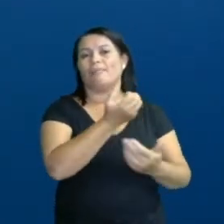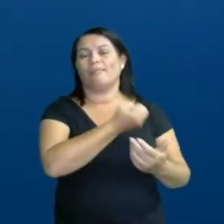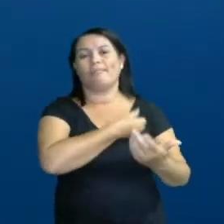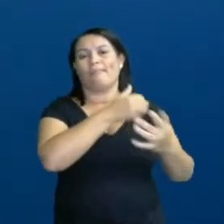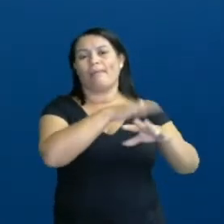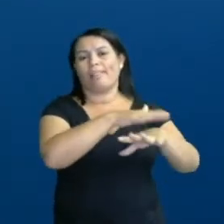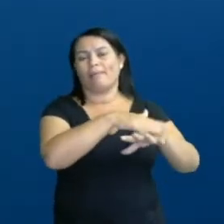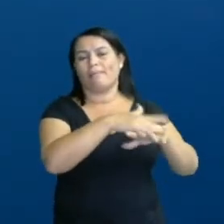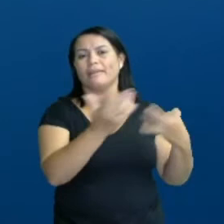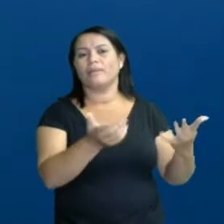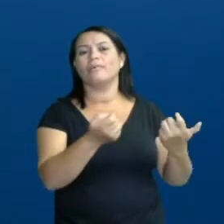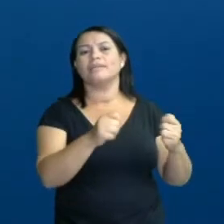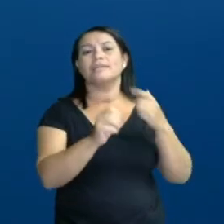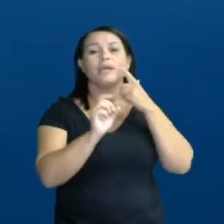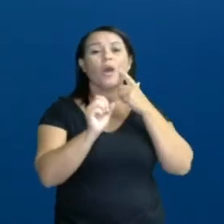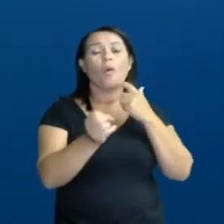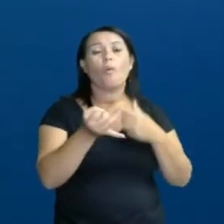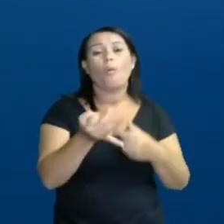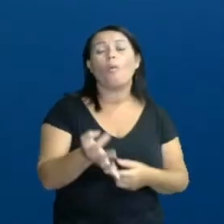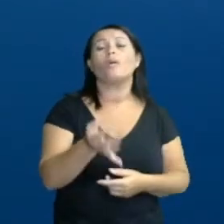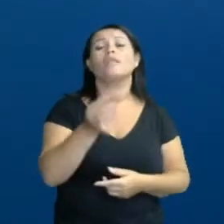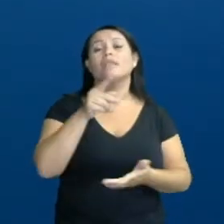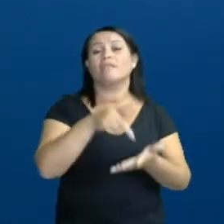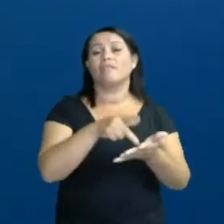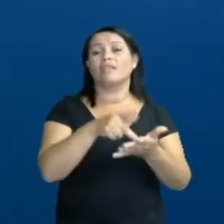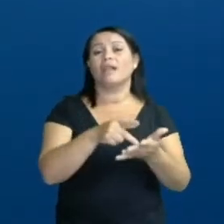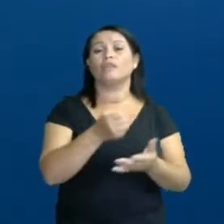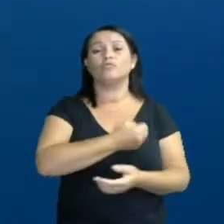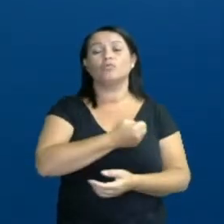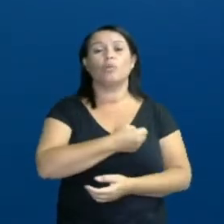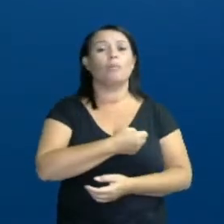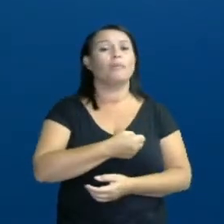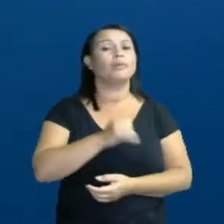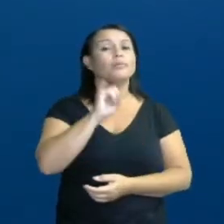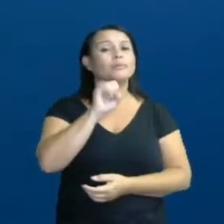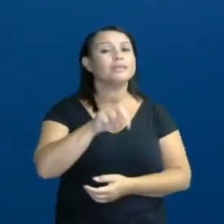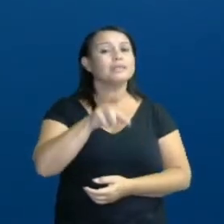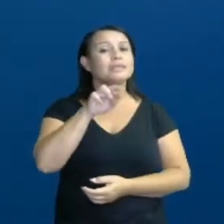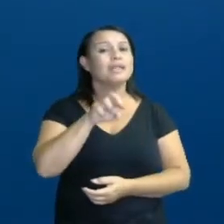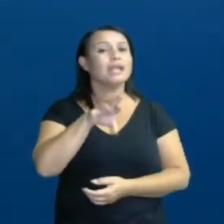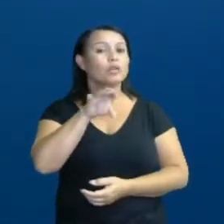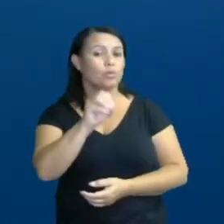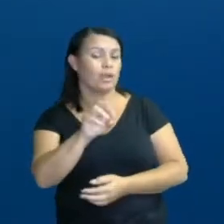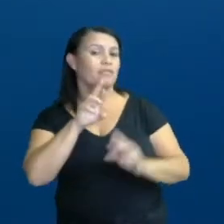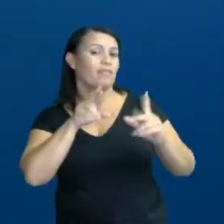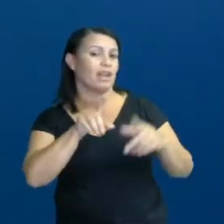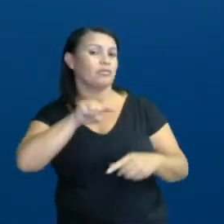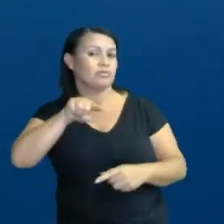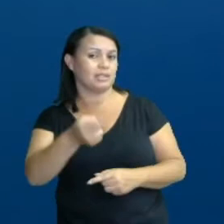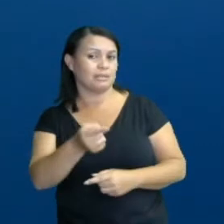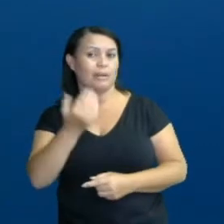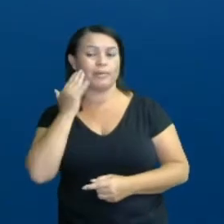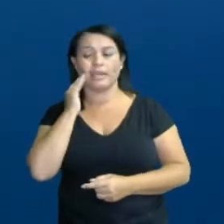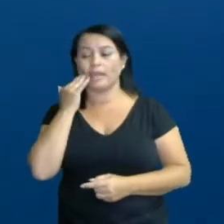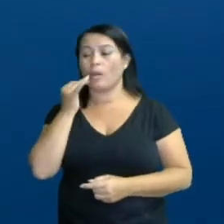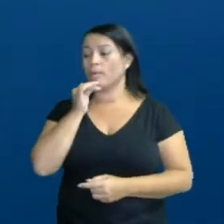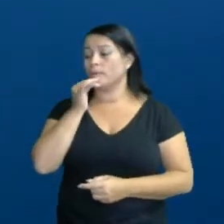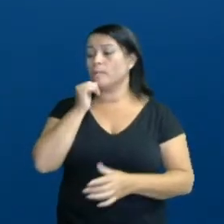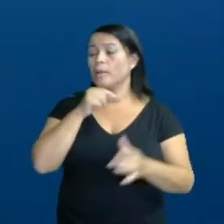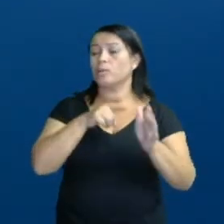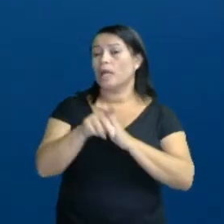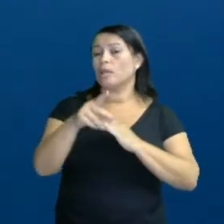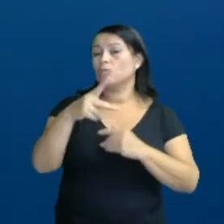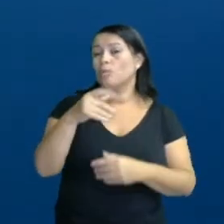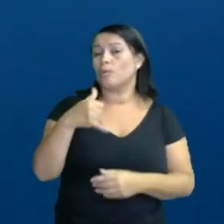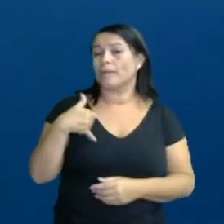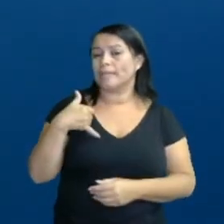você sempre vai dizer o número inteiro. Então, agora você vai aprender a identificar o número inteiro do número decimal. Tá certo? Se eu perguntar a sua